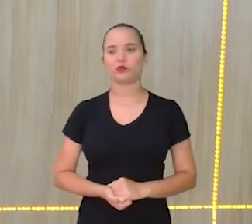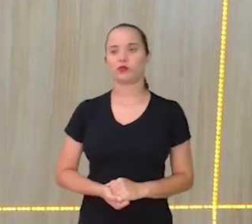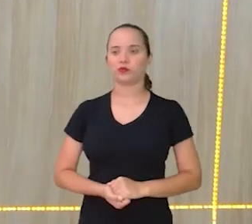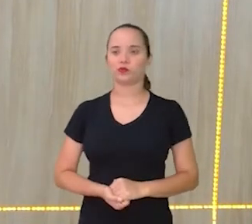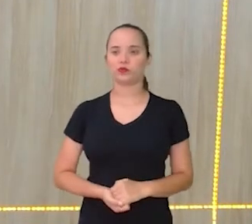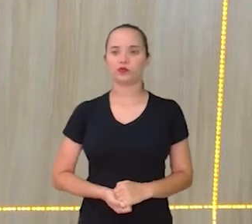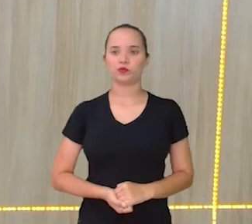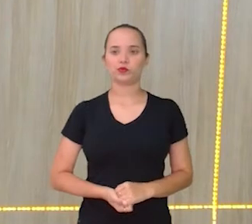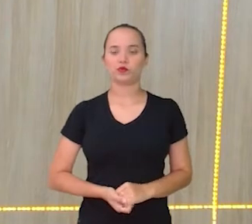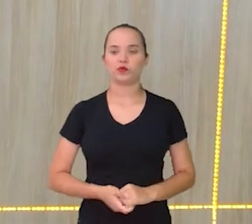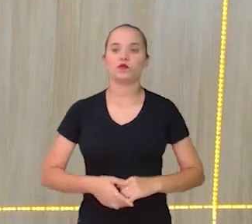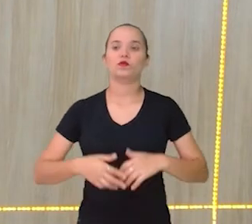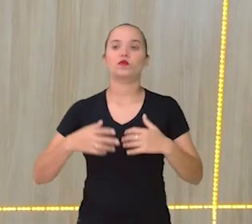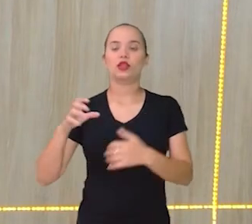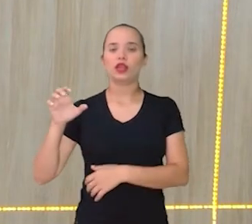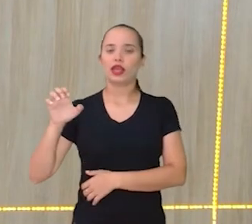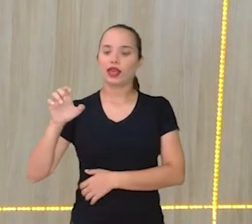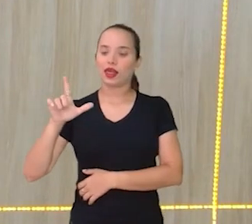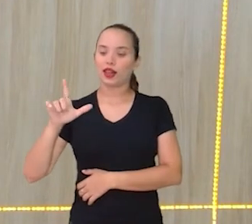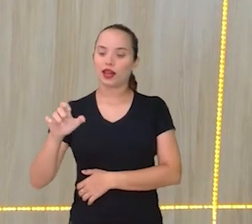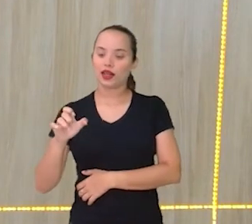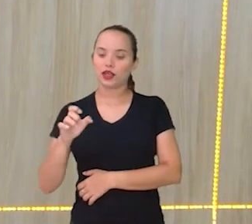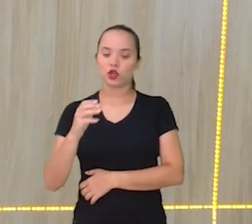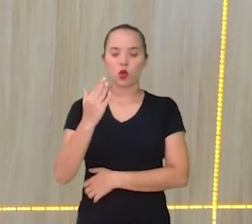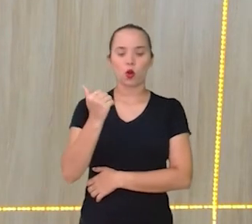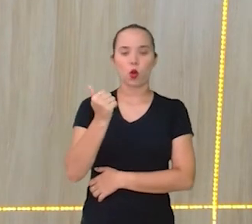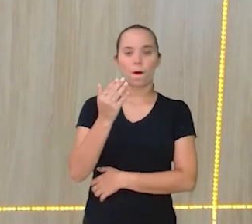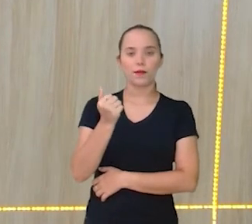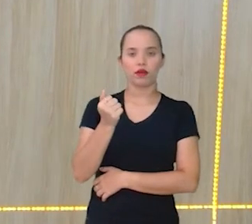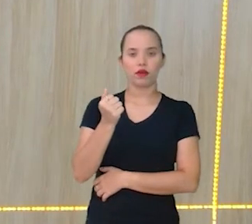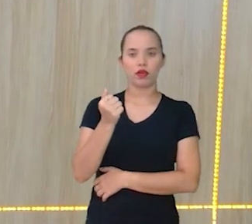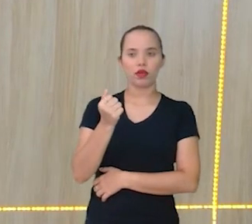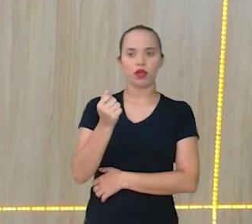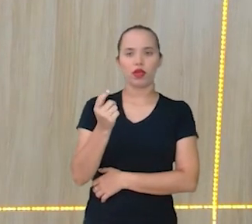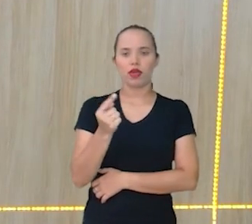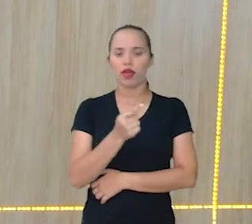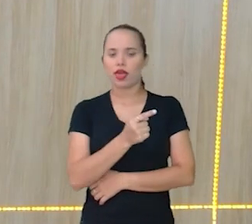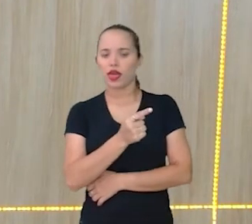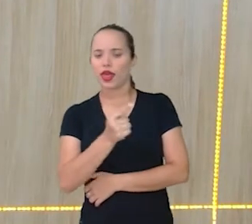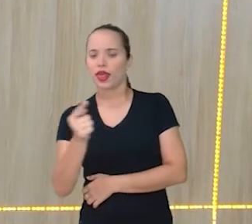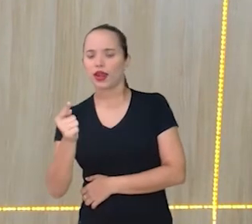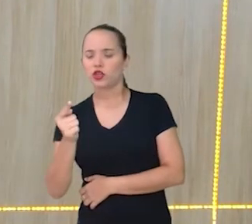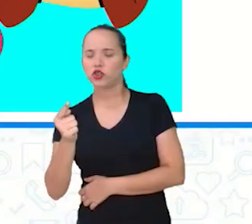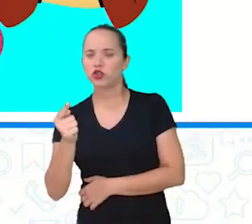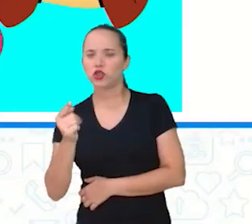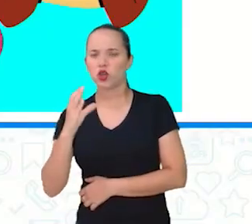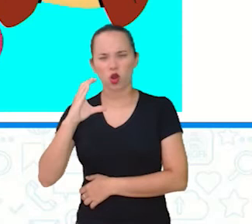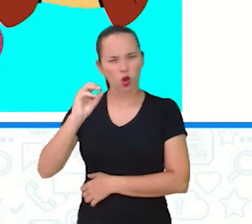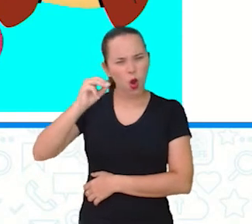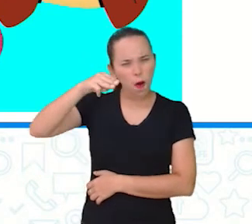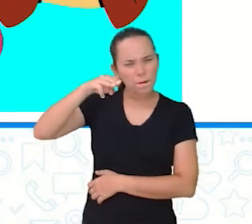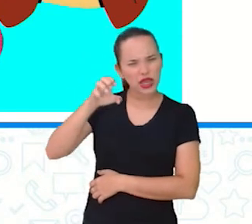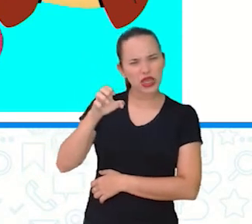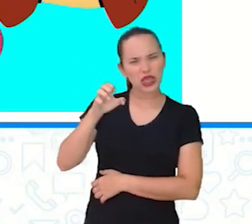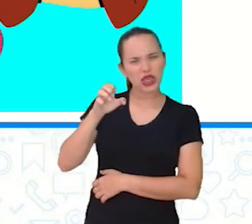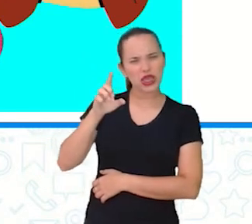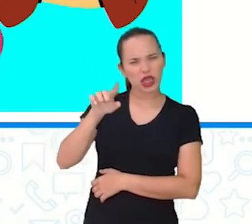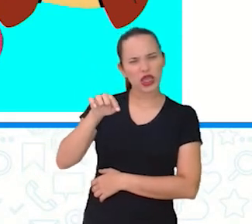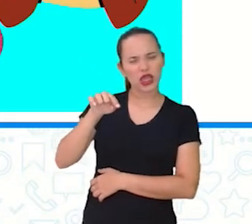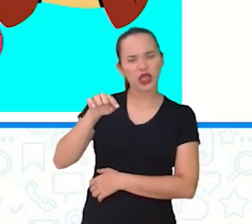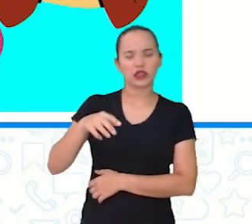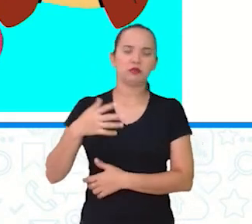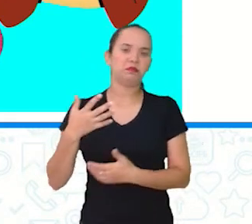certo? Ele come no singular, no plural, como é que fica? Concorda o verbo aqui